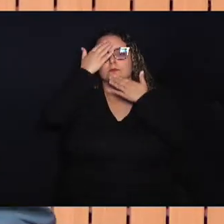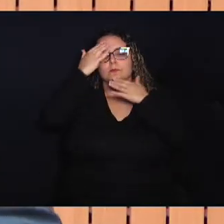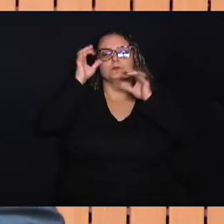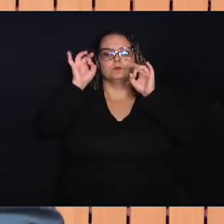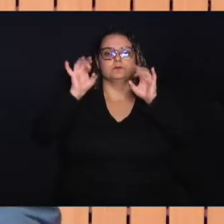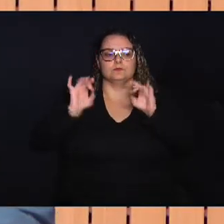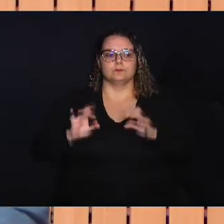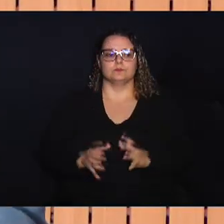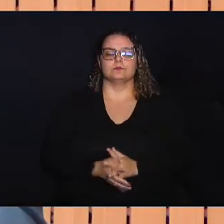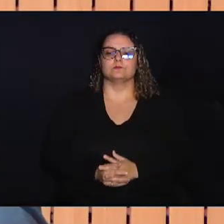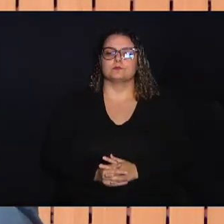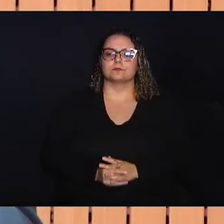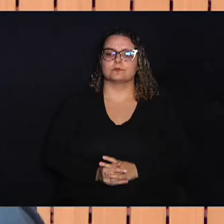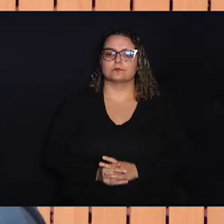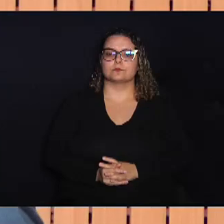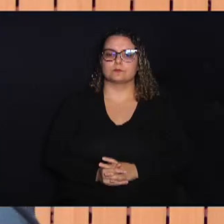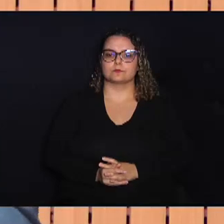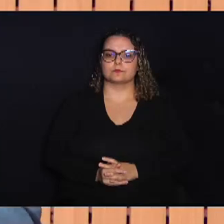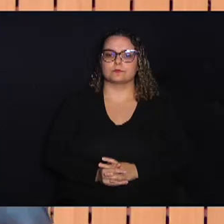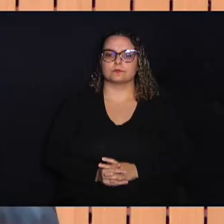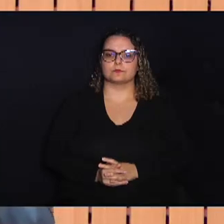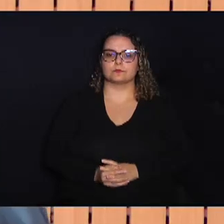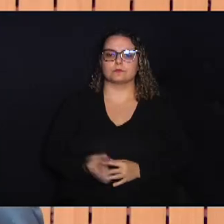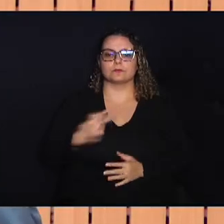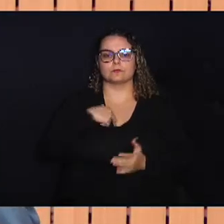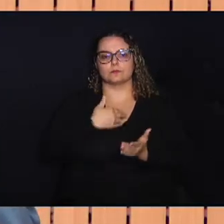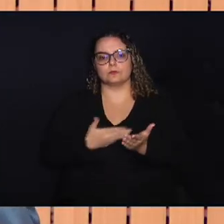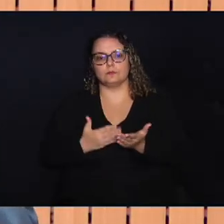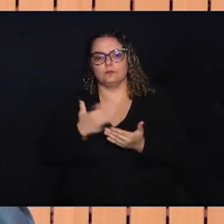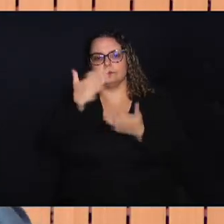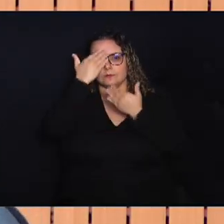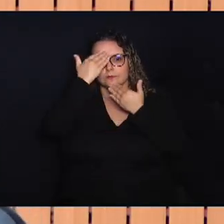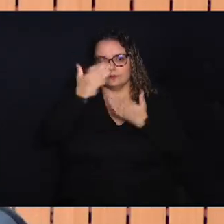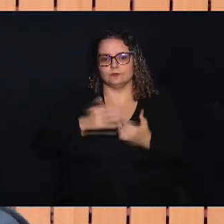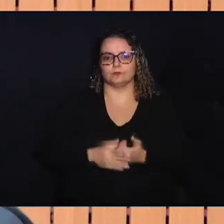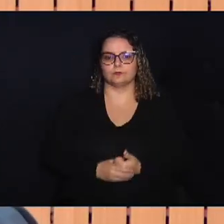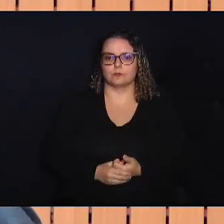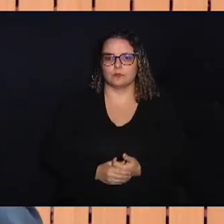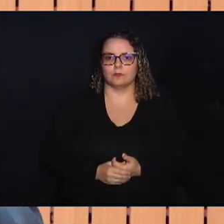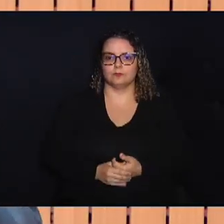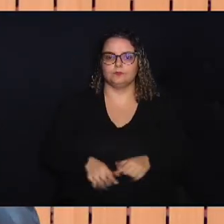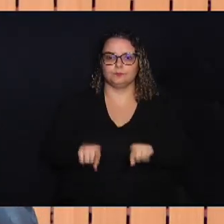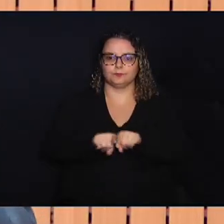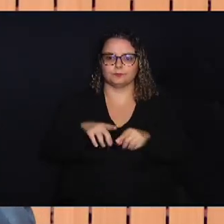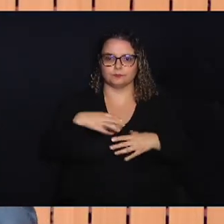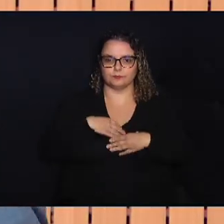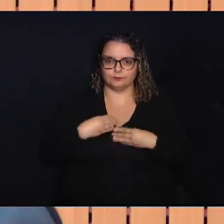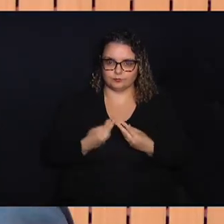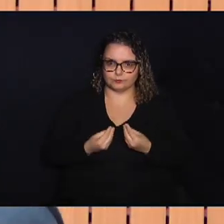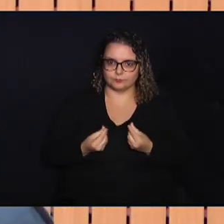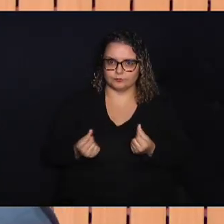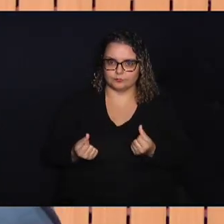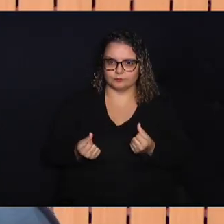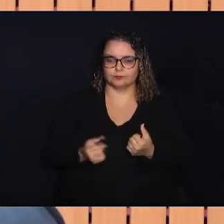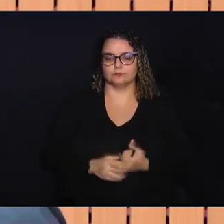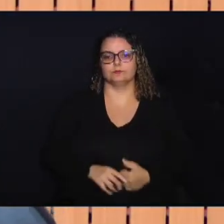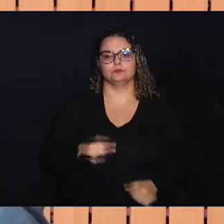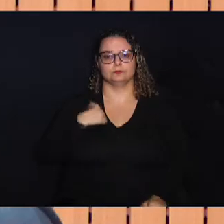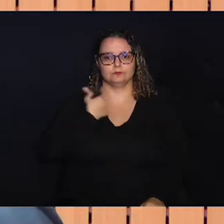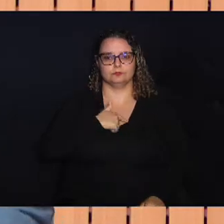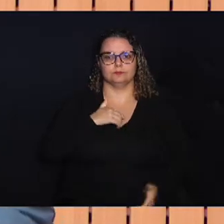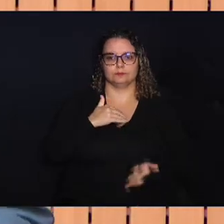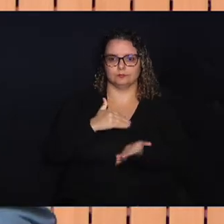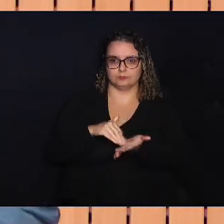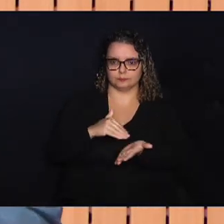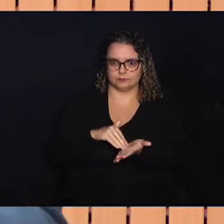posso me furtar desse agradecimento, e também a sensibilidade da nossa